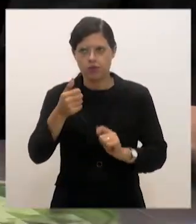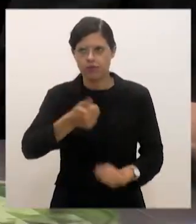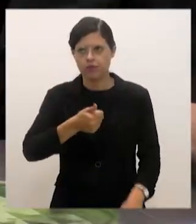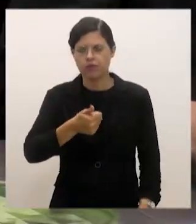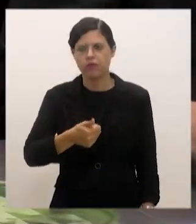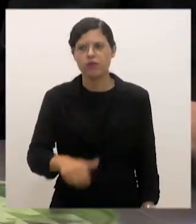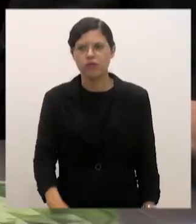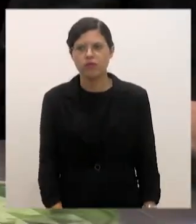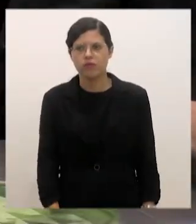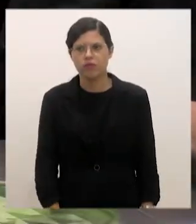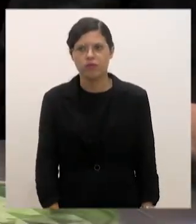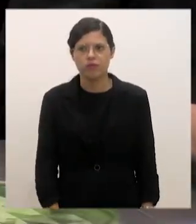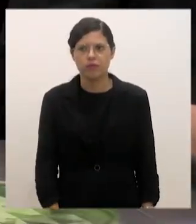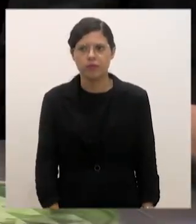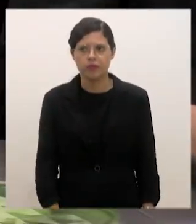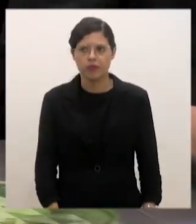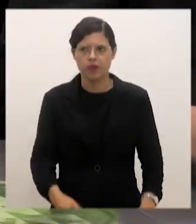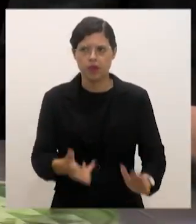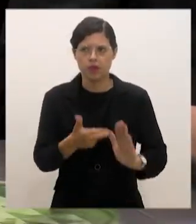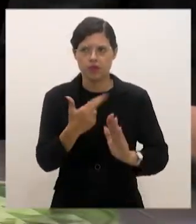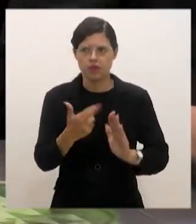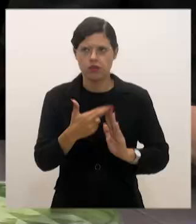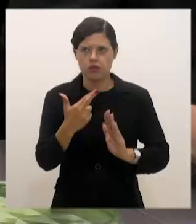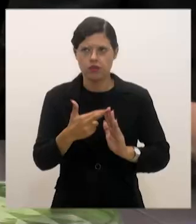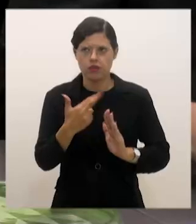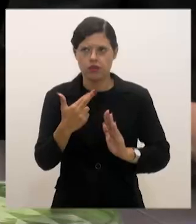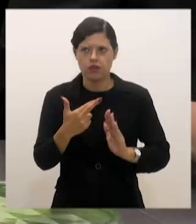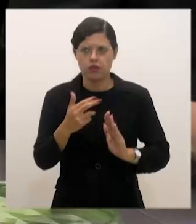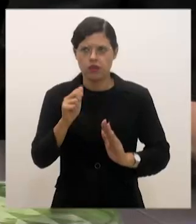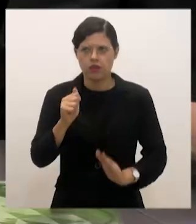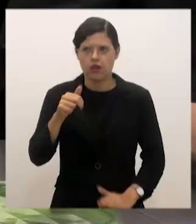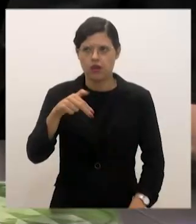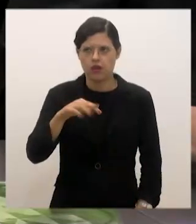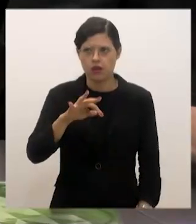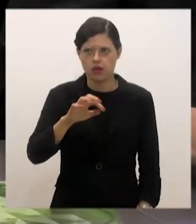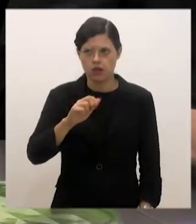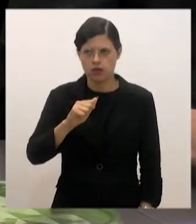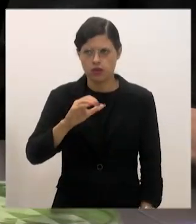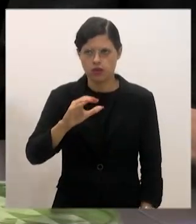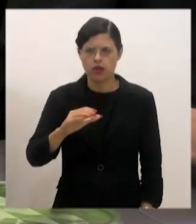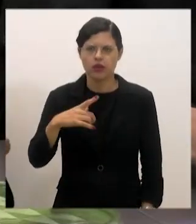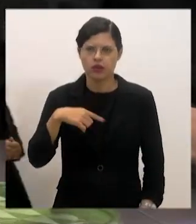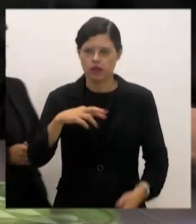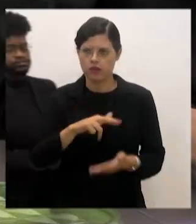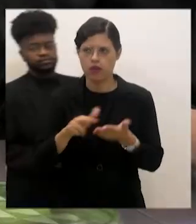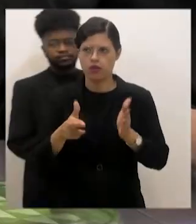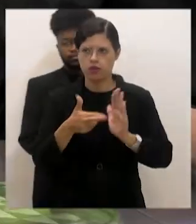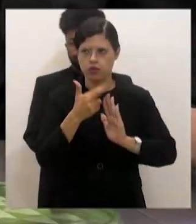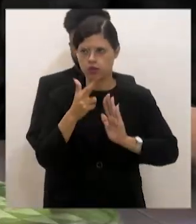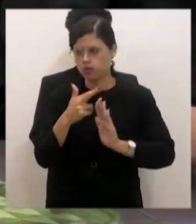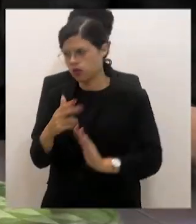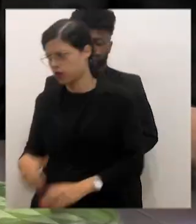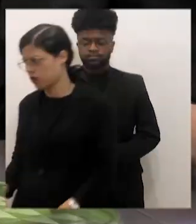em consonância com as resoluções da ANTAC, porque a ANTAC tem várias resoluções sobre isso. E, claro, a gente não